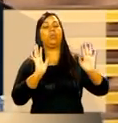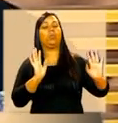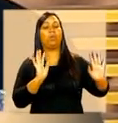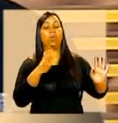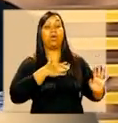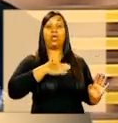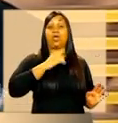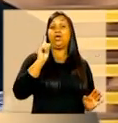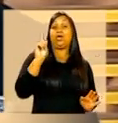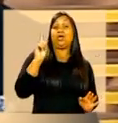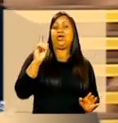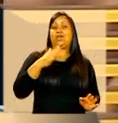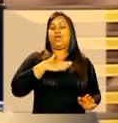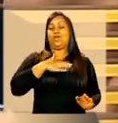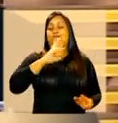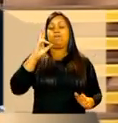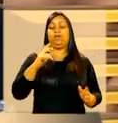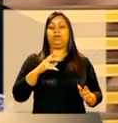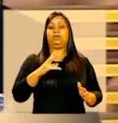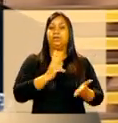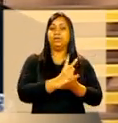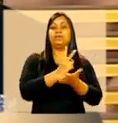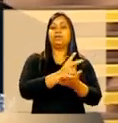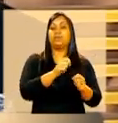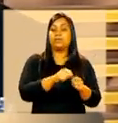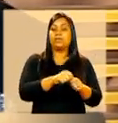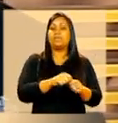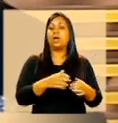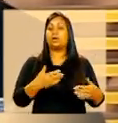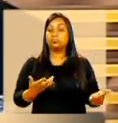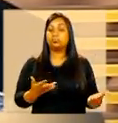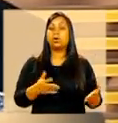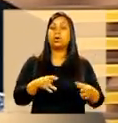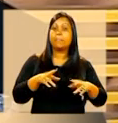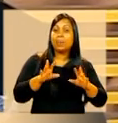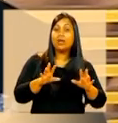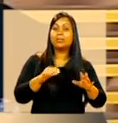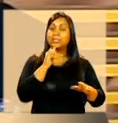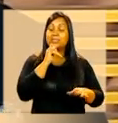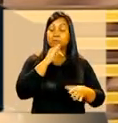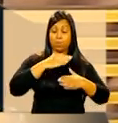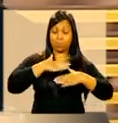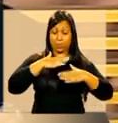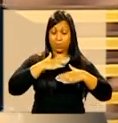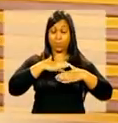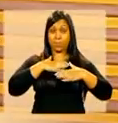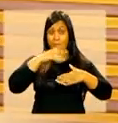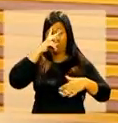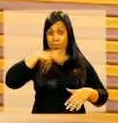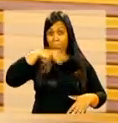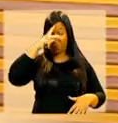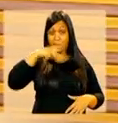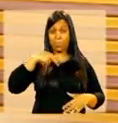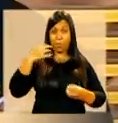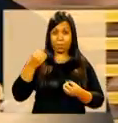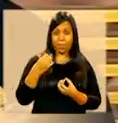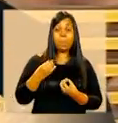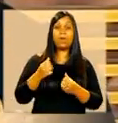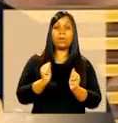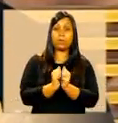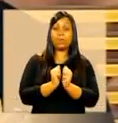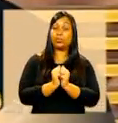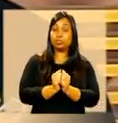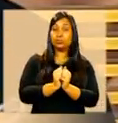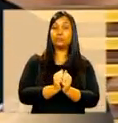eu faço isso o ano inteiro, por que eu não vou fazer agora? Mas essa questão de a gente se educar pelo turismo, para o turismo, é muito presente nas